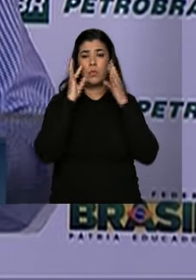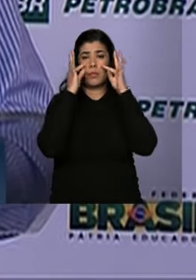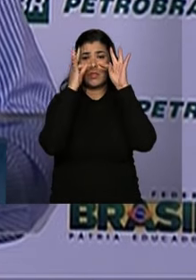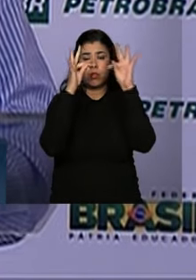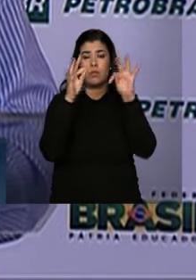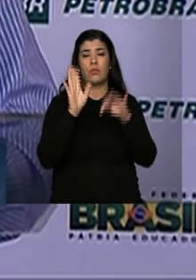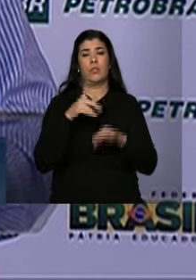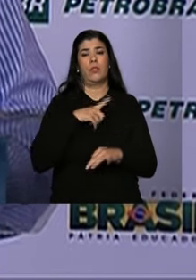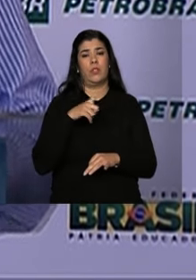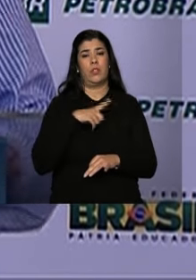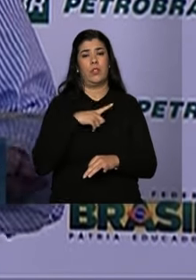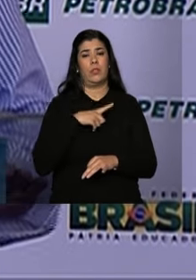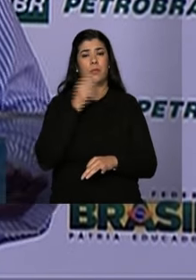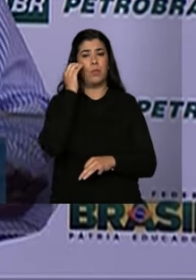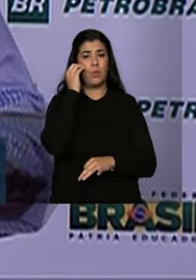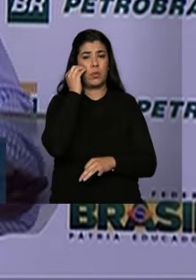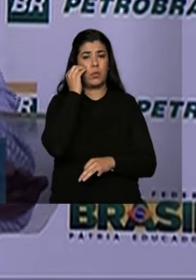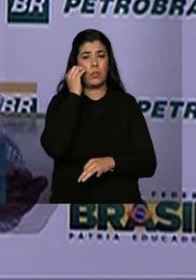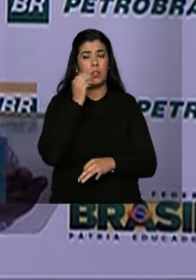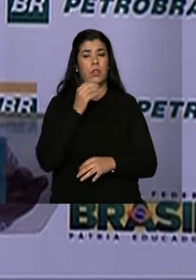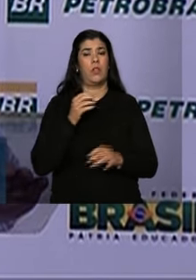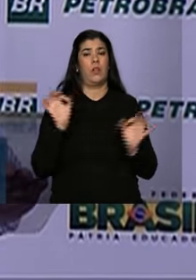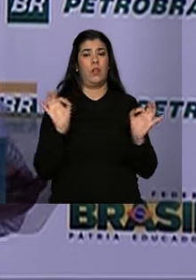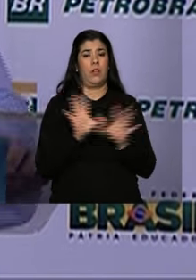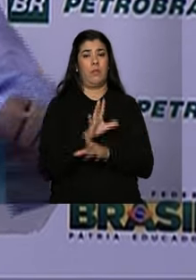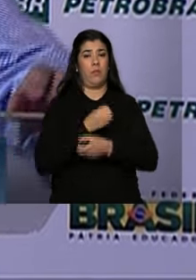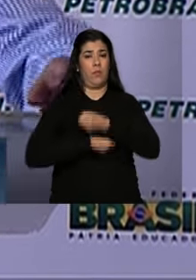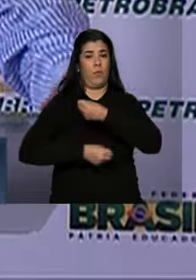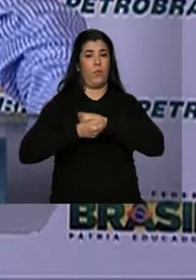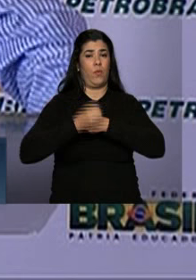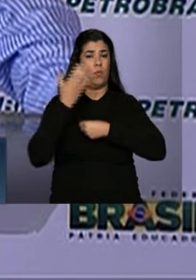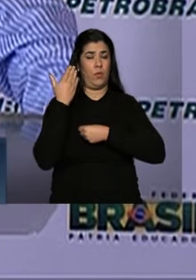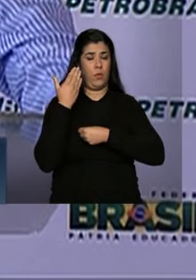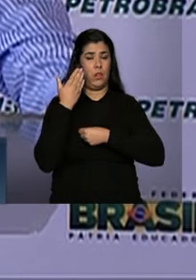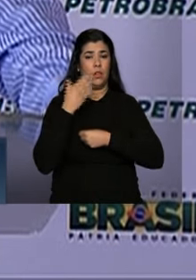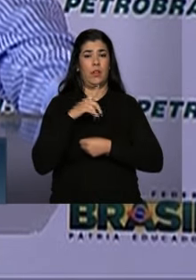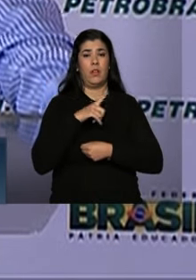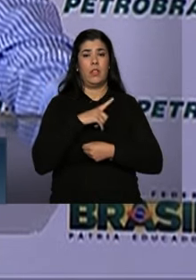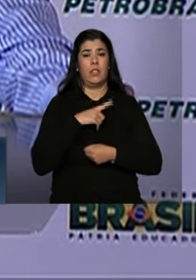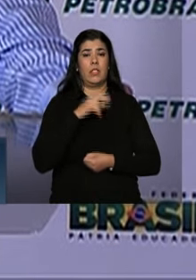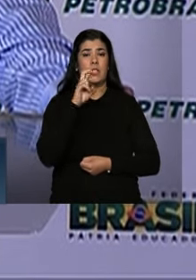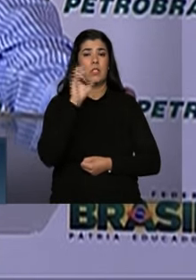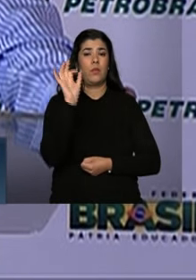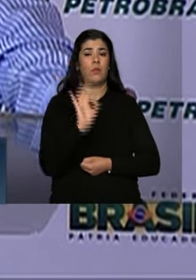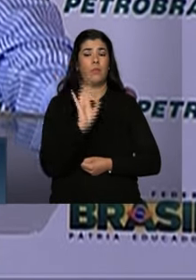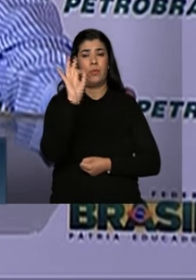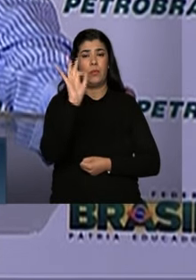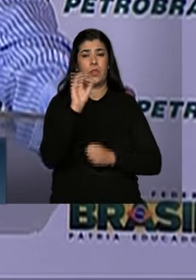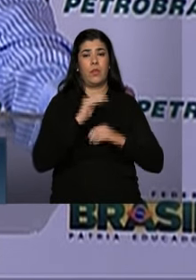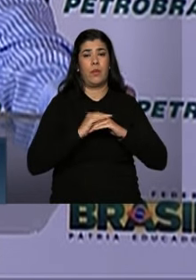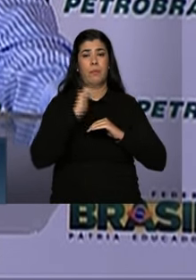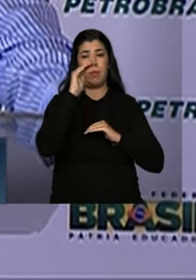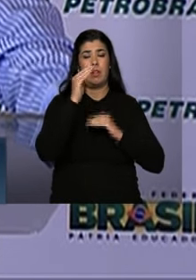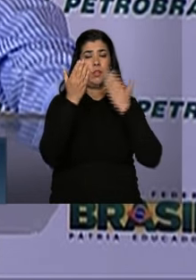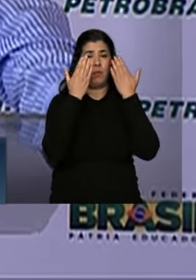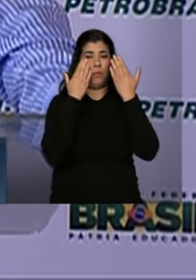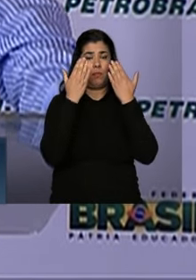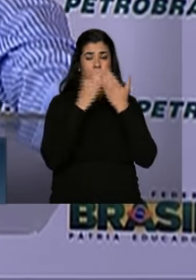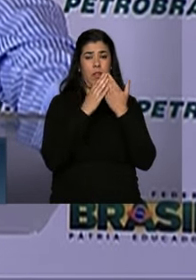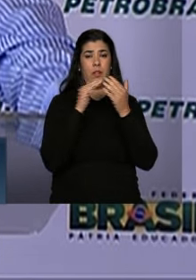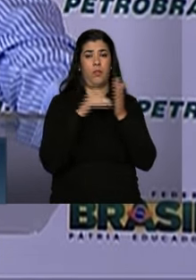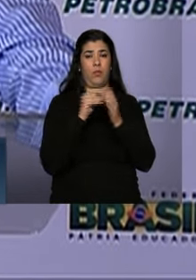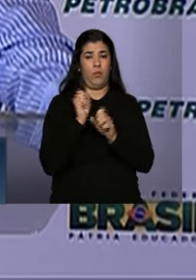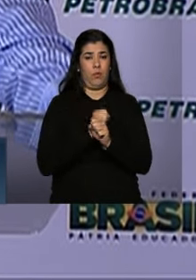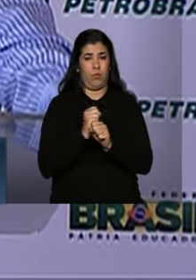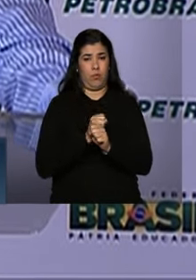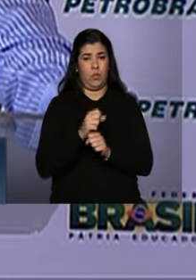nós possuímos. Encerramos o ano passado produzindo 5% a mais de petróleo e gás natural do